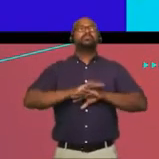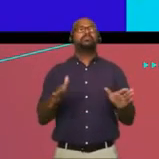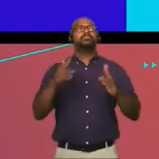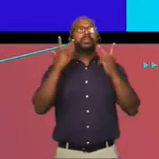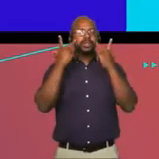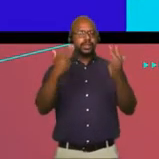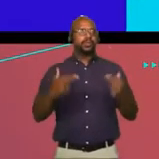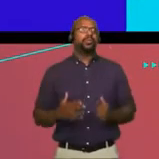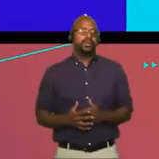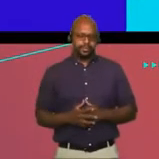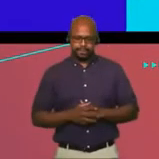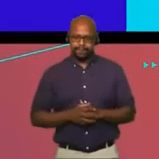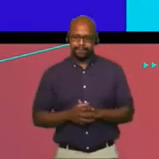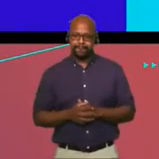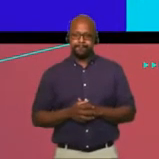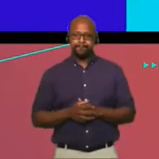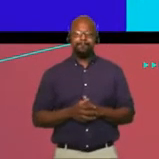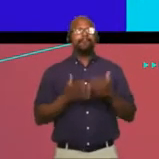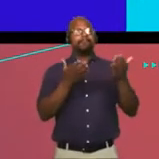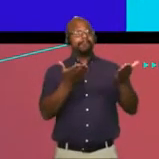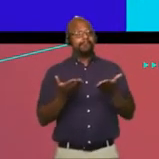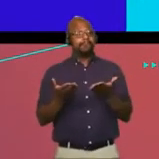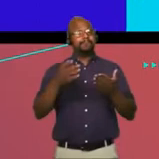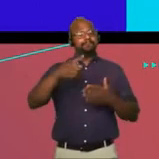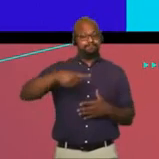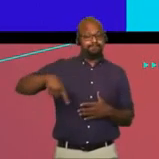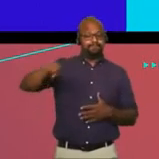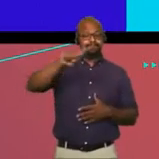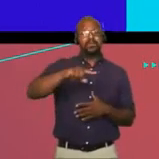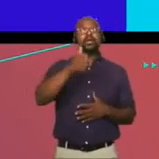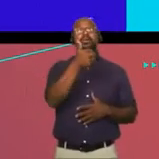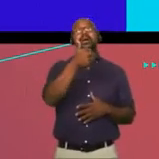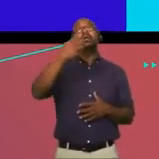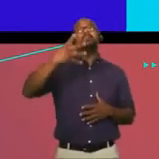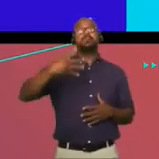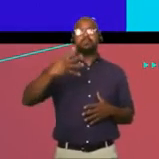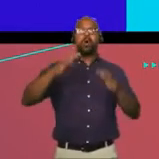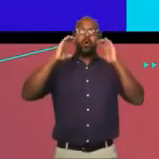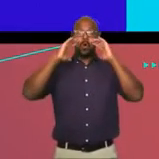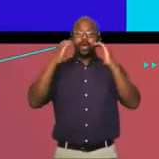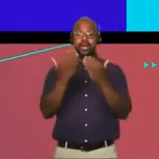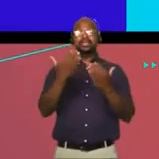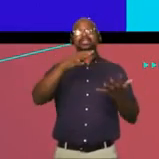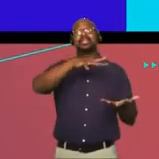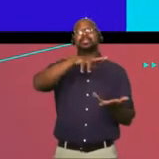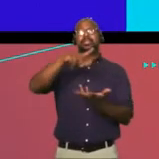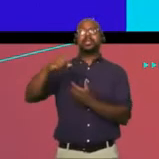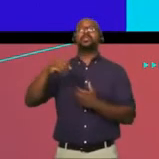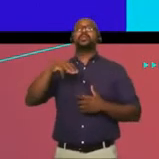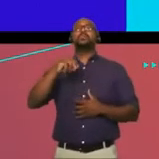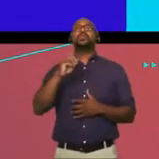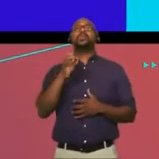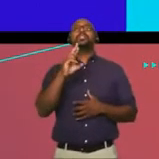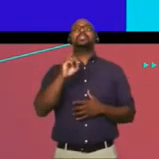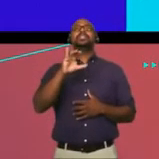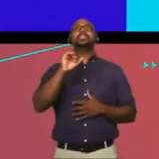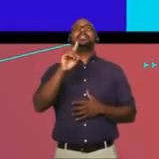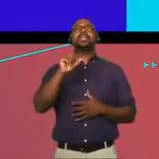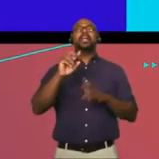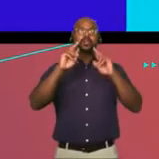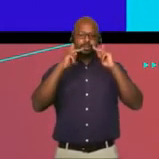problema convidar vocês para o 14º Congresso Internacional de motricidade humana